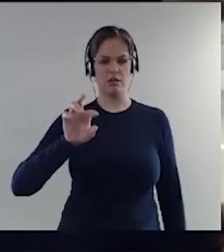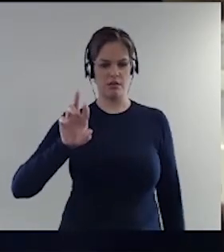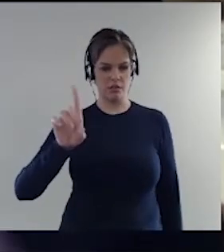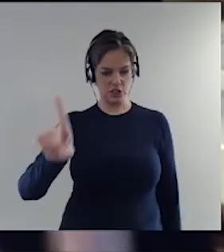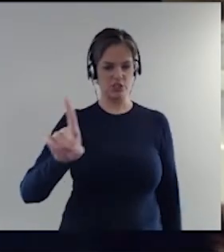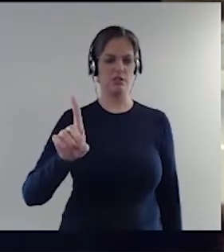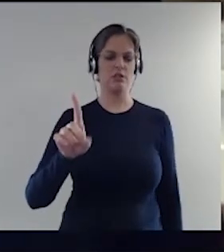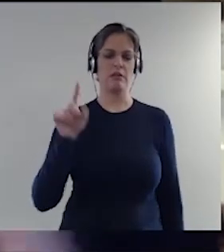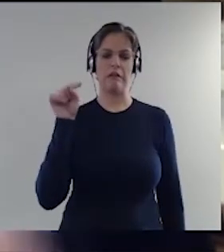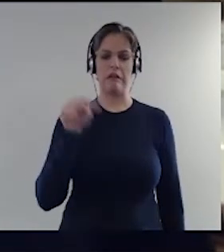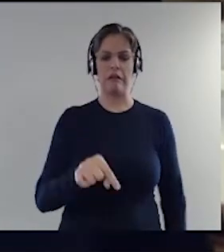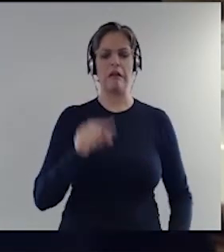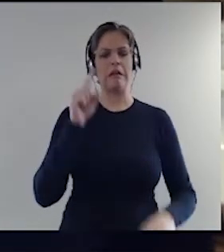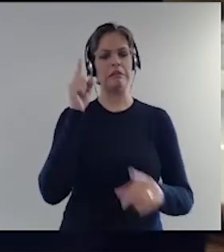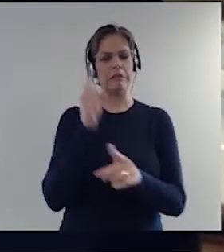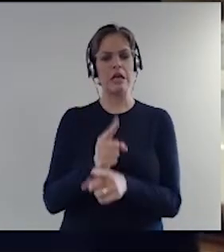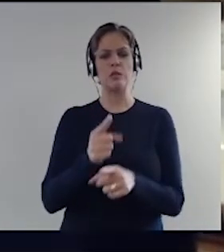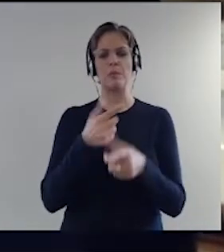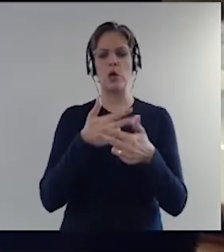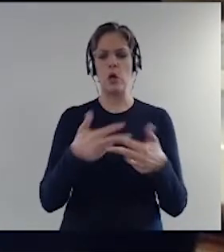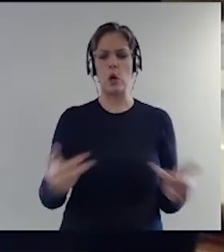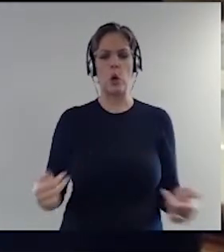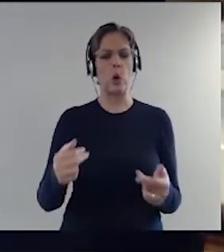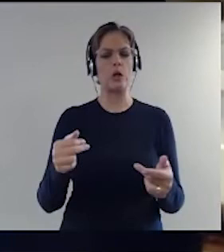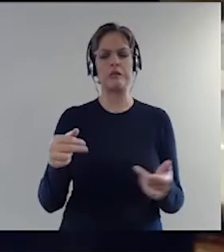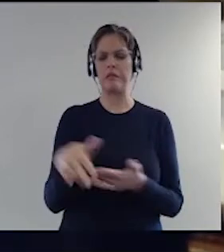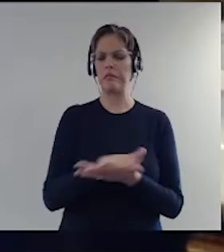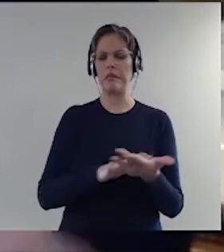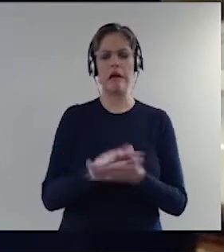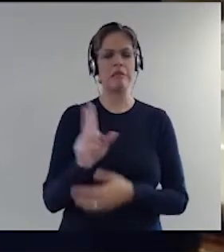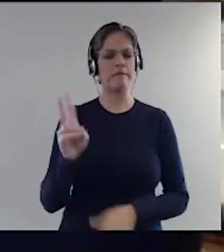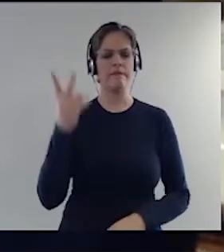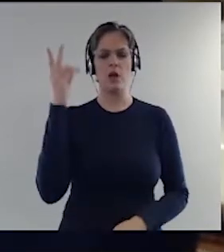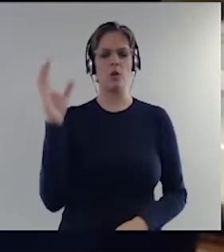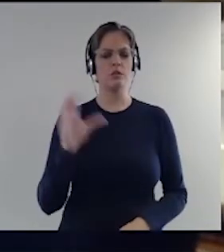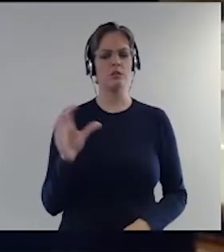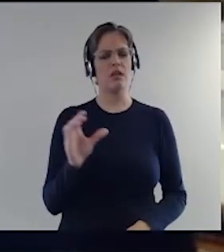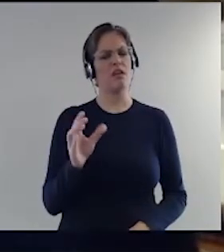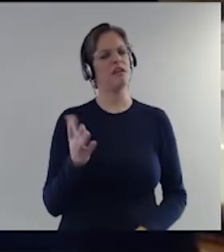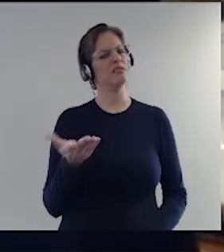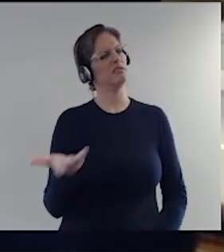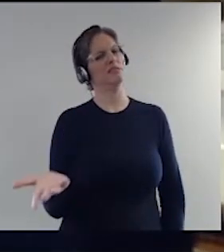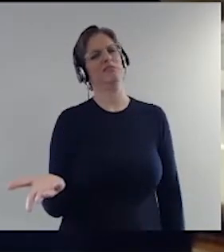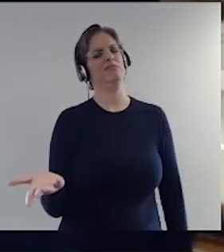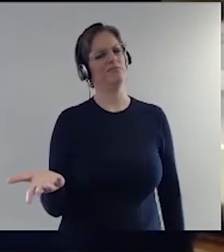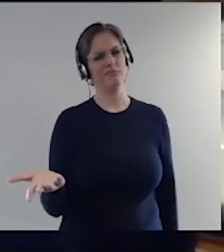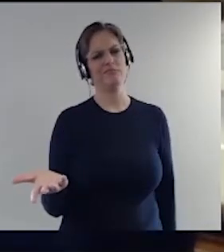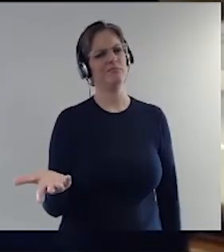tivesse descoberto ou trazido alguma coisa sem nenhum valor científico, isso é muito